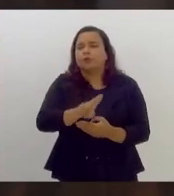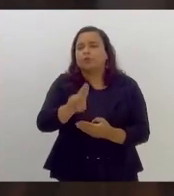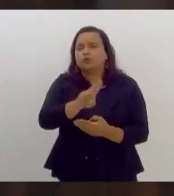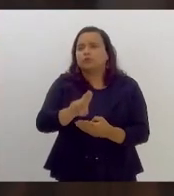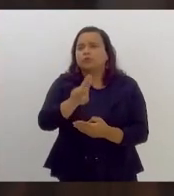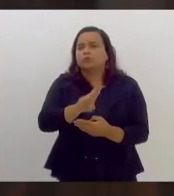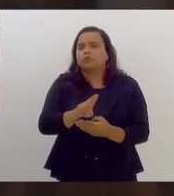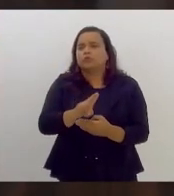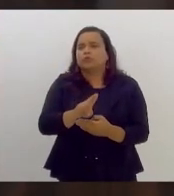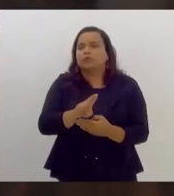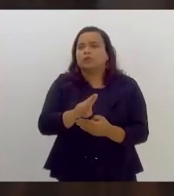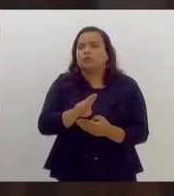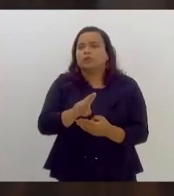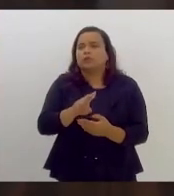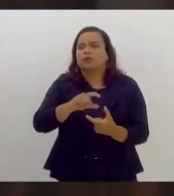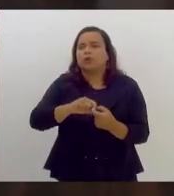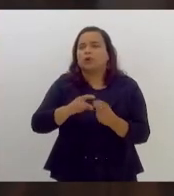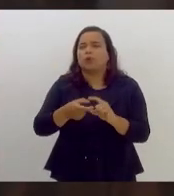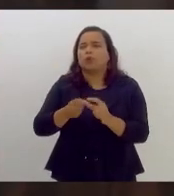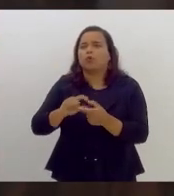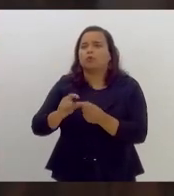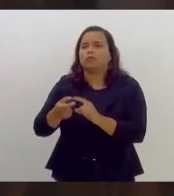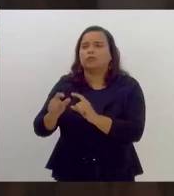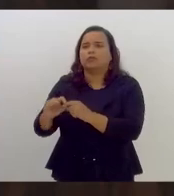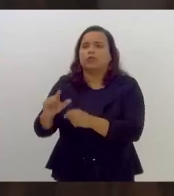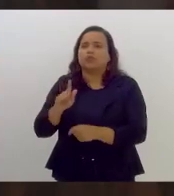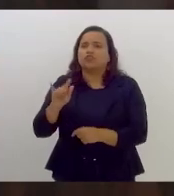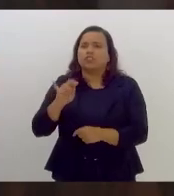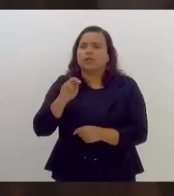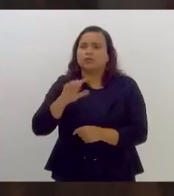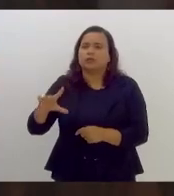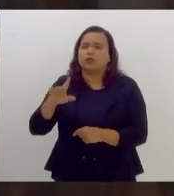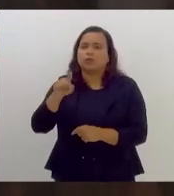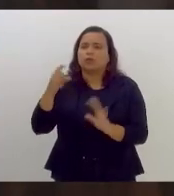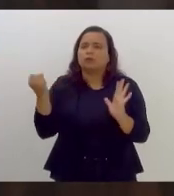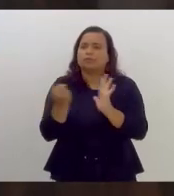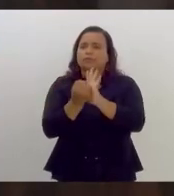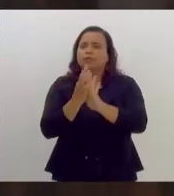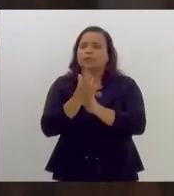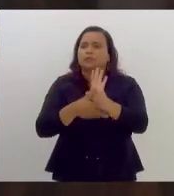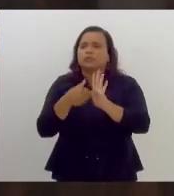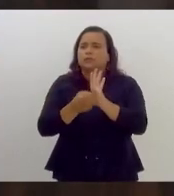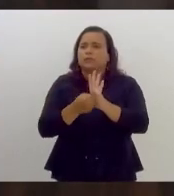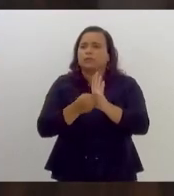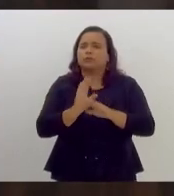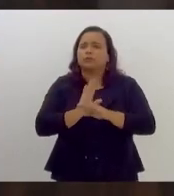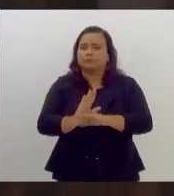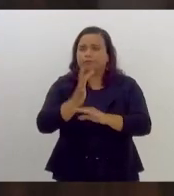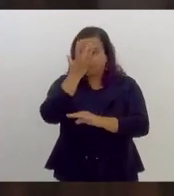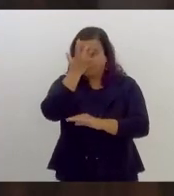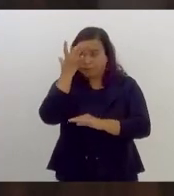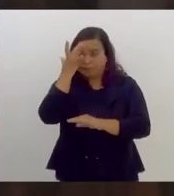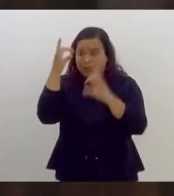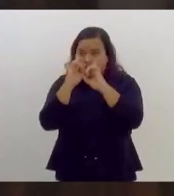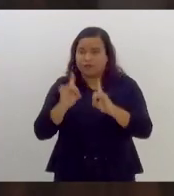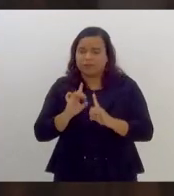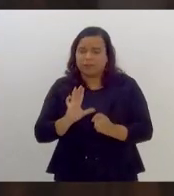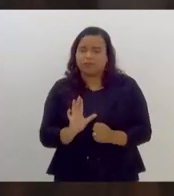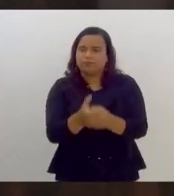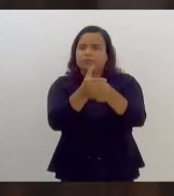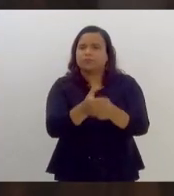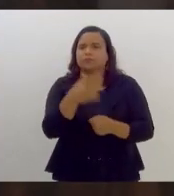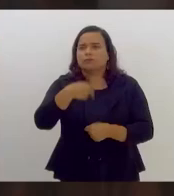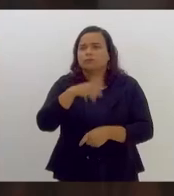do cordão de girassol como símbolo de identificação das pessoas com deficiências ocultas no Estado do Rio de Janeiro e da